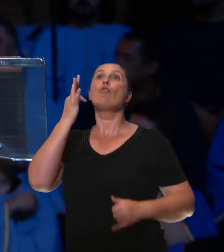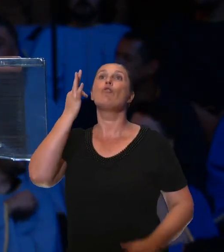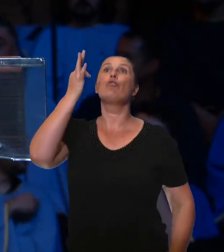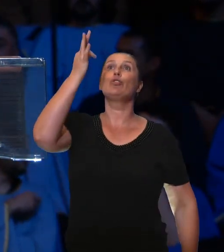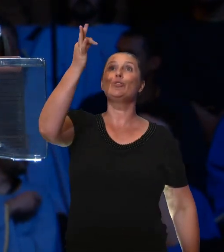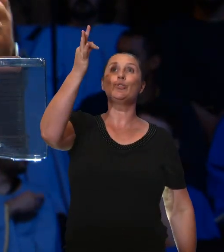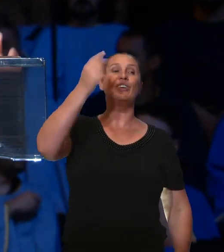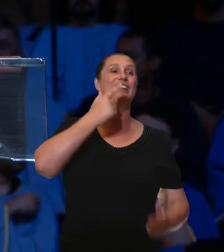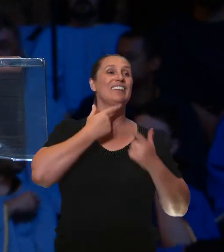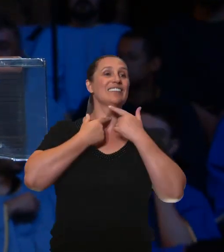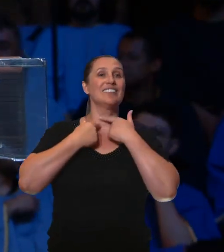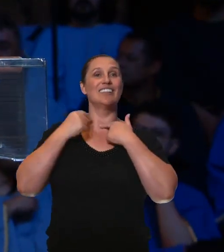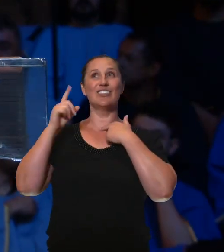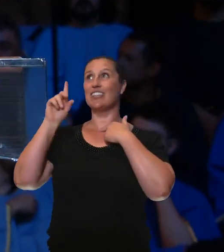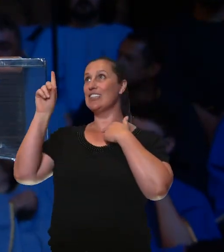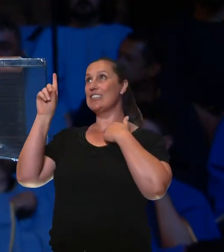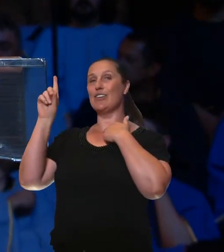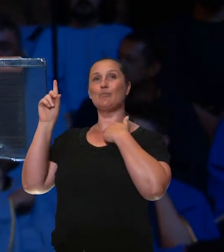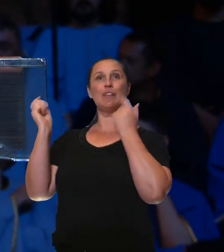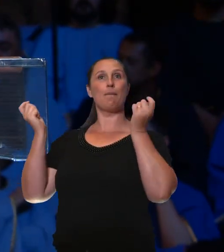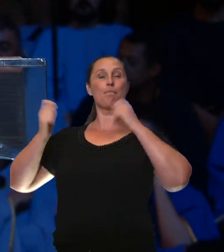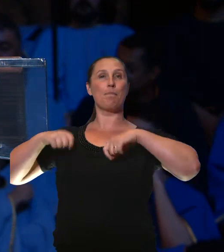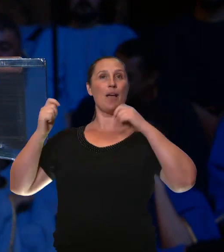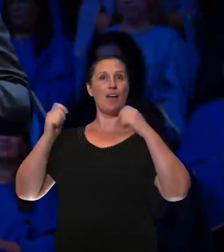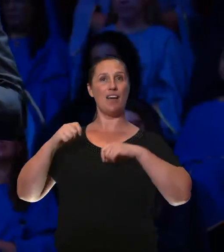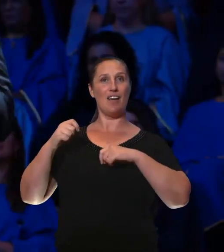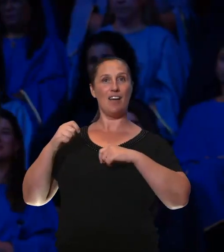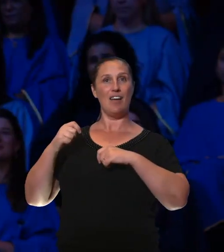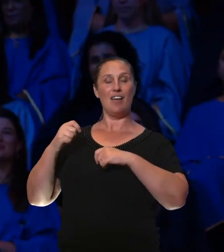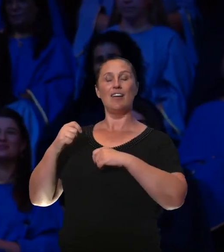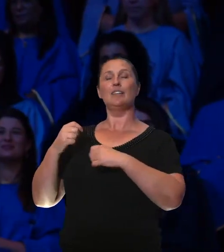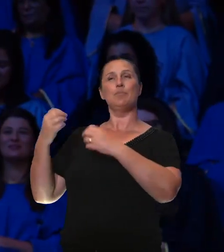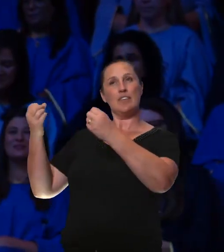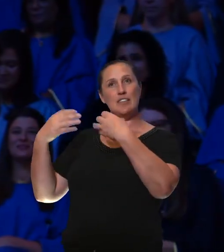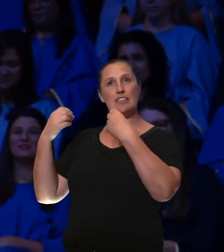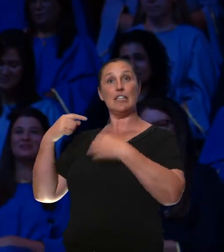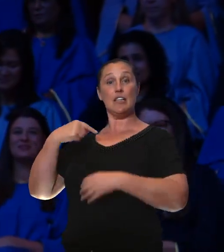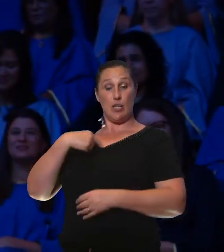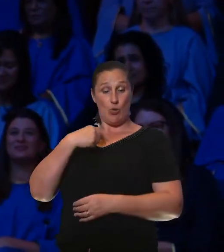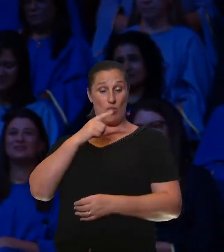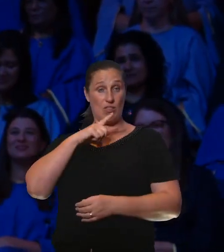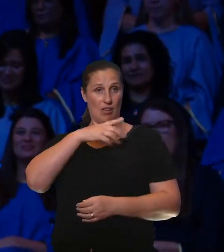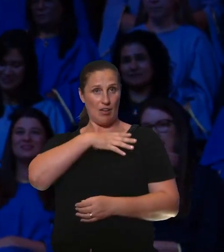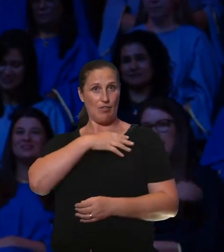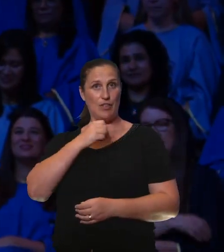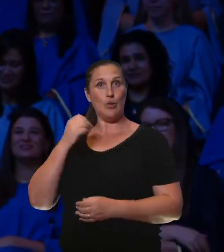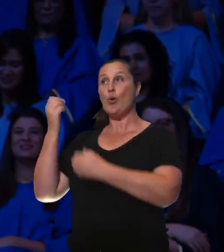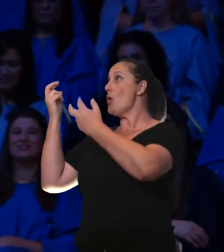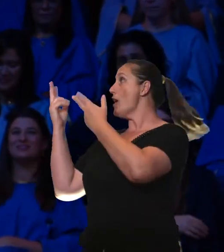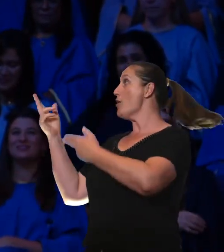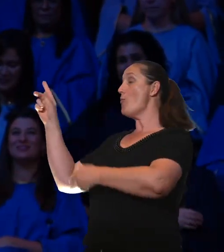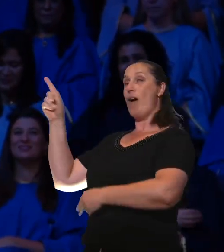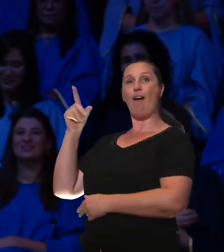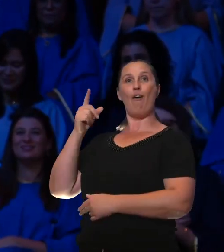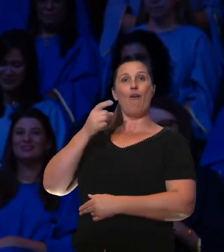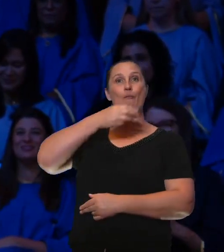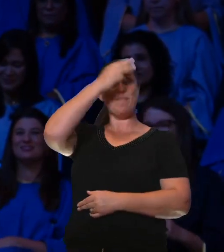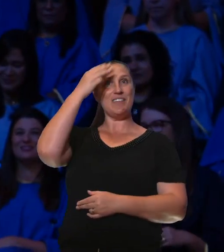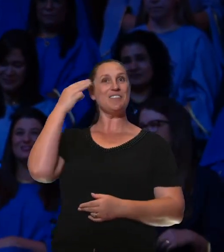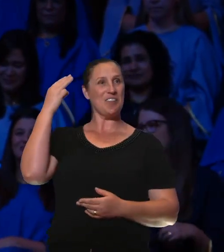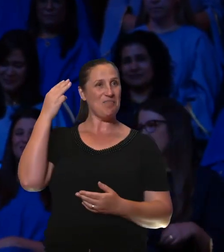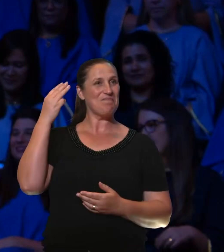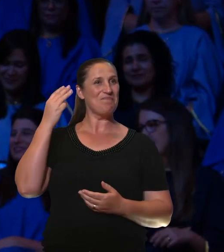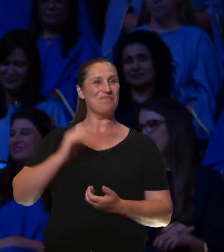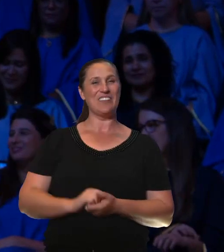o Senhor me capacite para que eu tenha filhos como o pastor Michel. É uma bênção